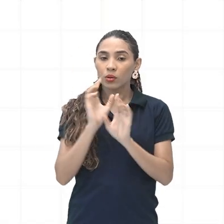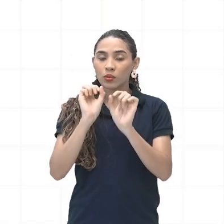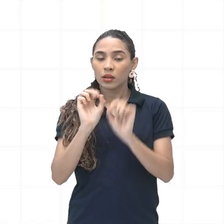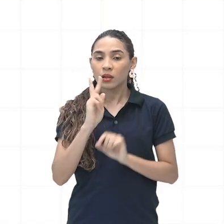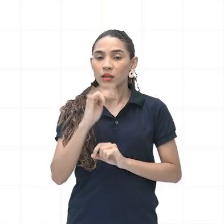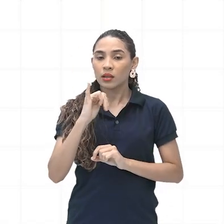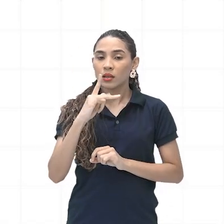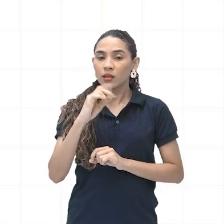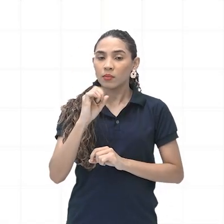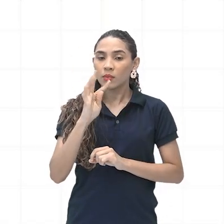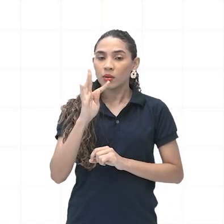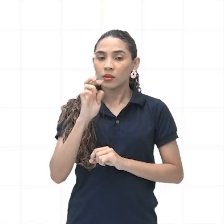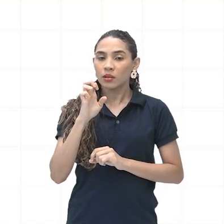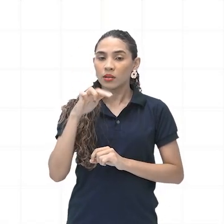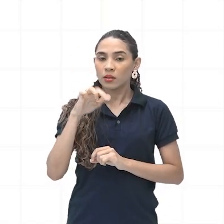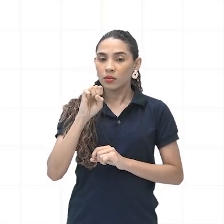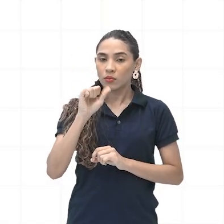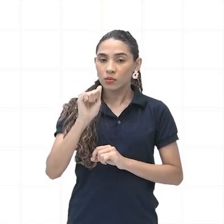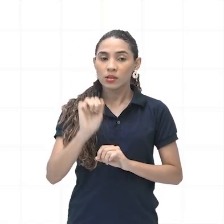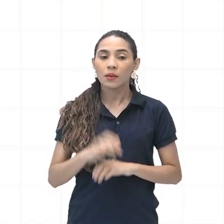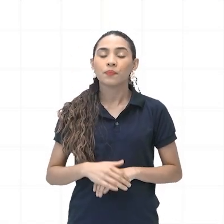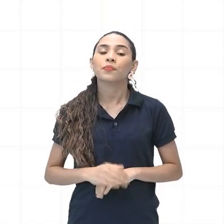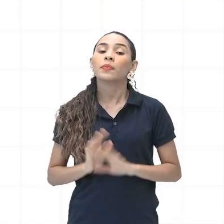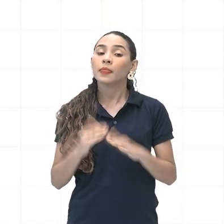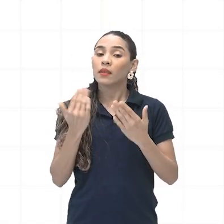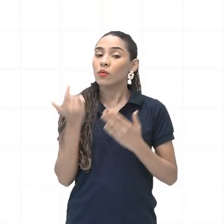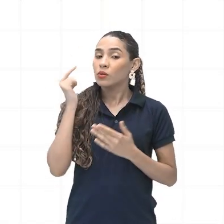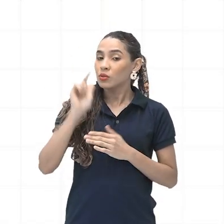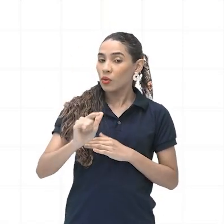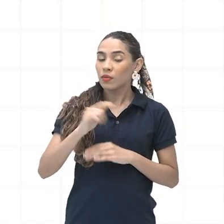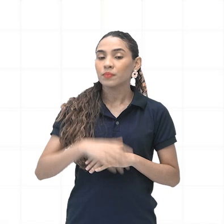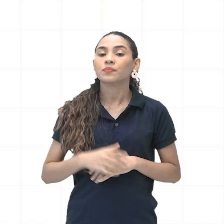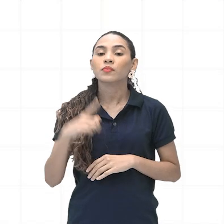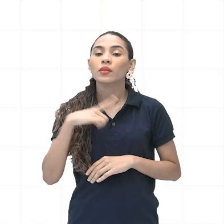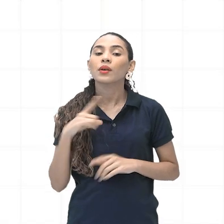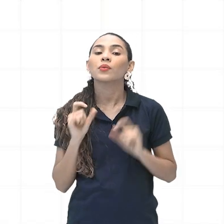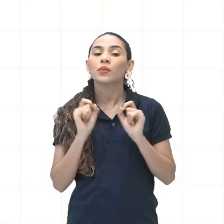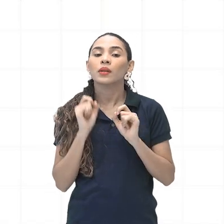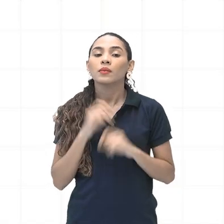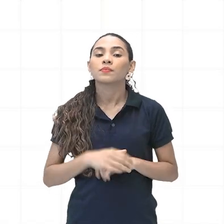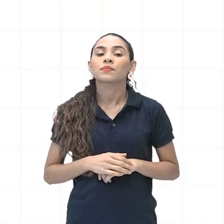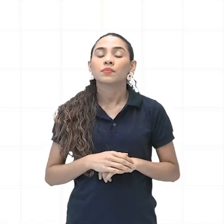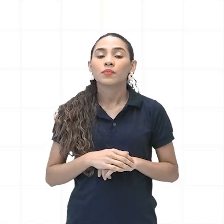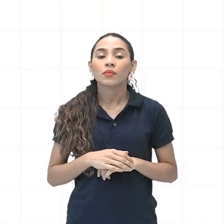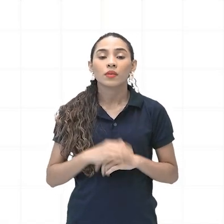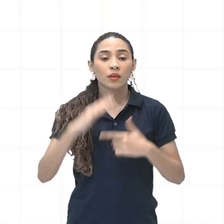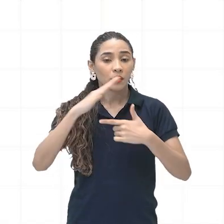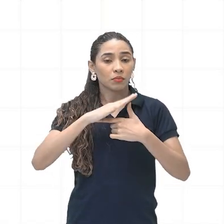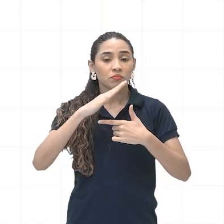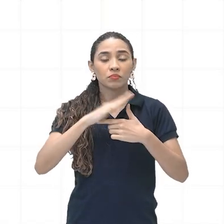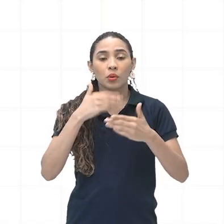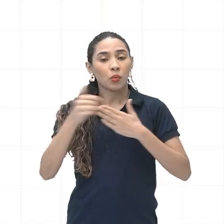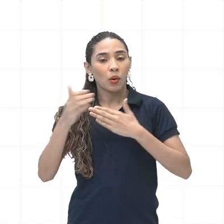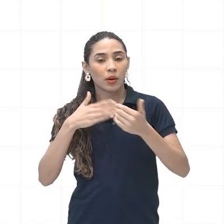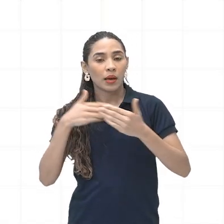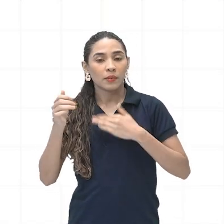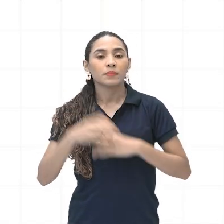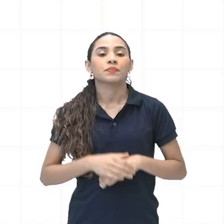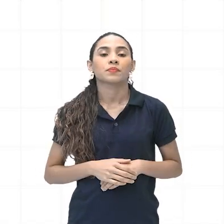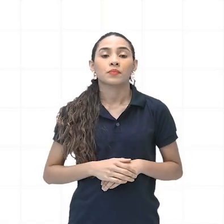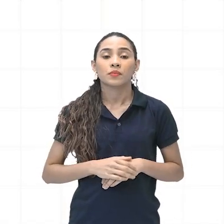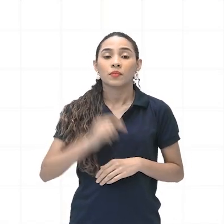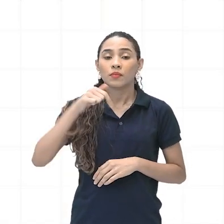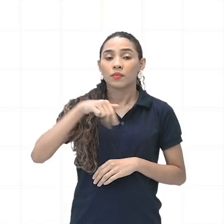sobre a hipotenusa. Então, novamente, eu tenho aqui que em qualquer triângulo retângulo,